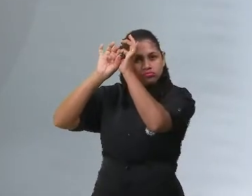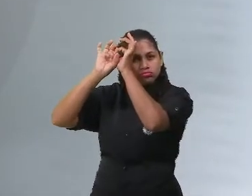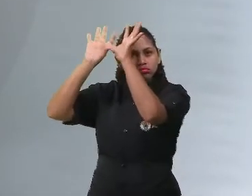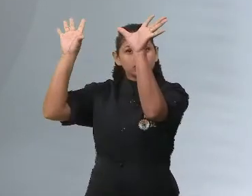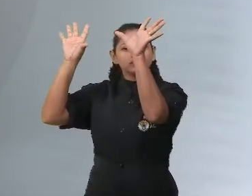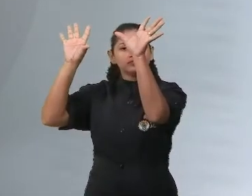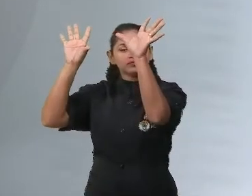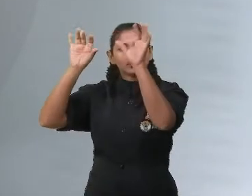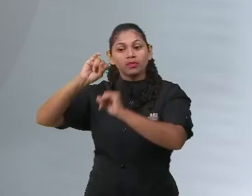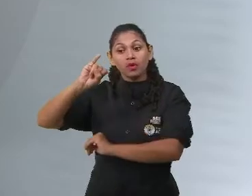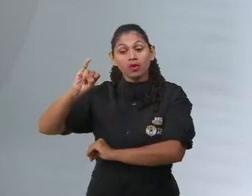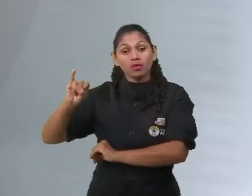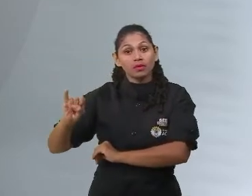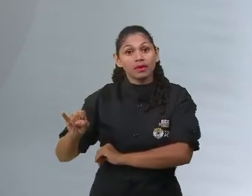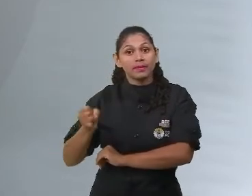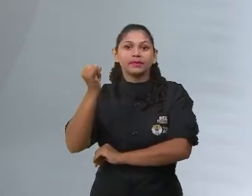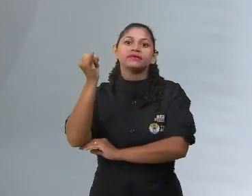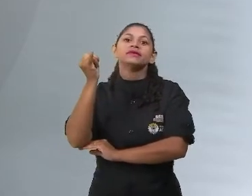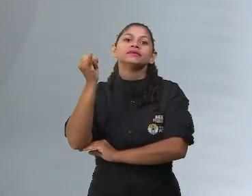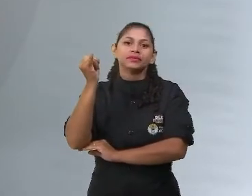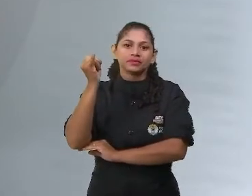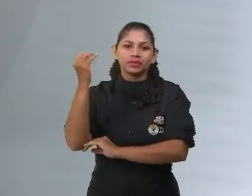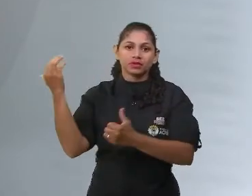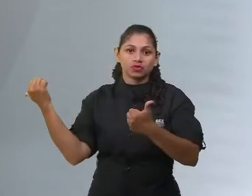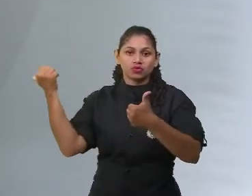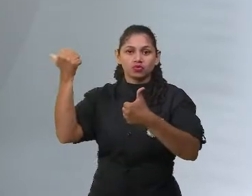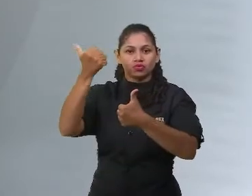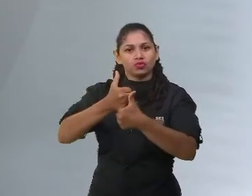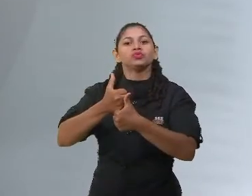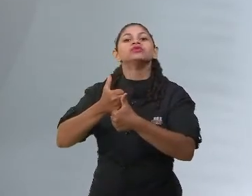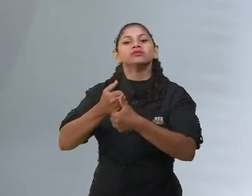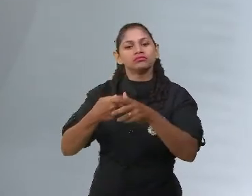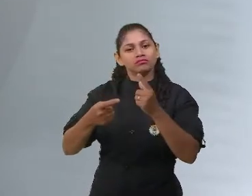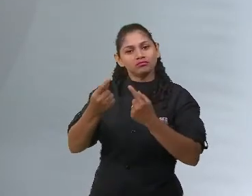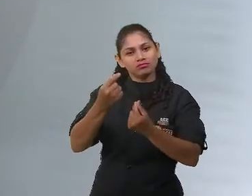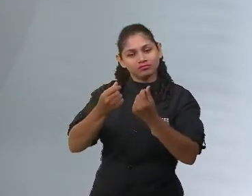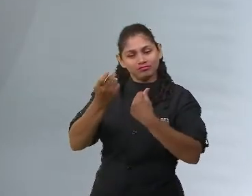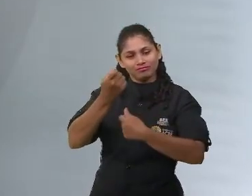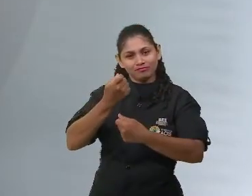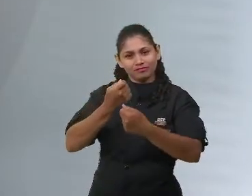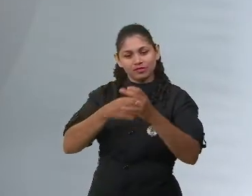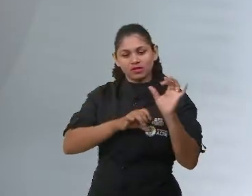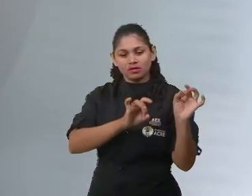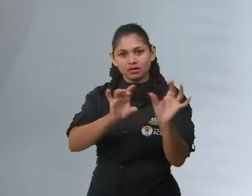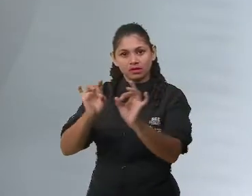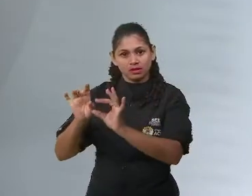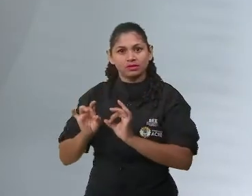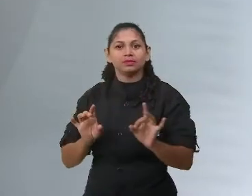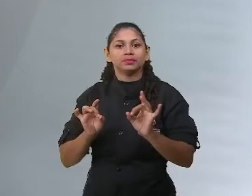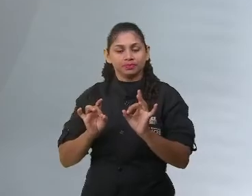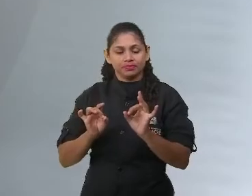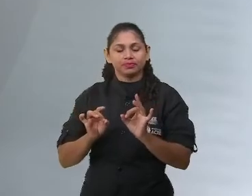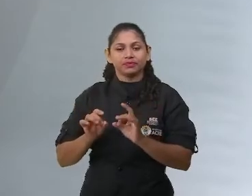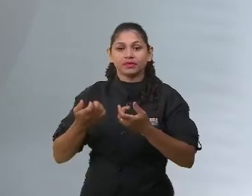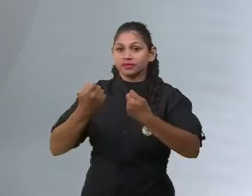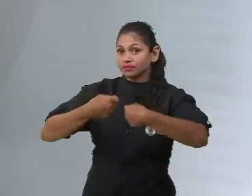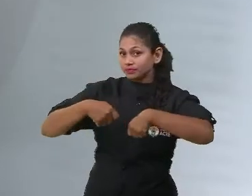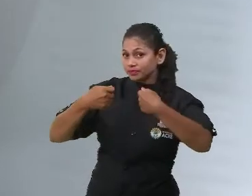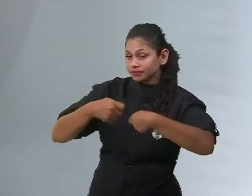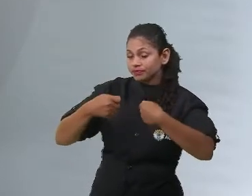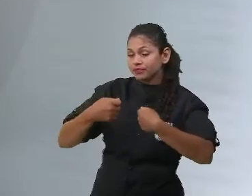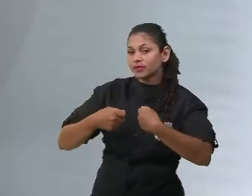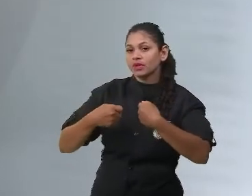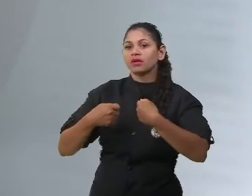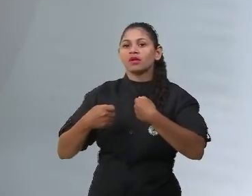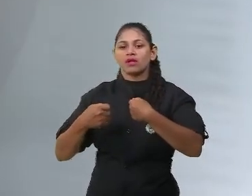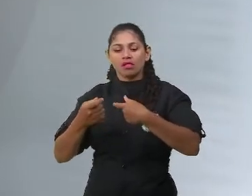alternativa para substituir esse mercantilismo. Então, o que é o liberalismo? É a necessidade da economia caminhar